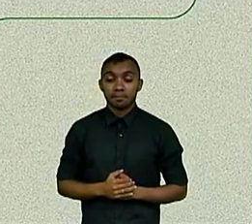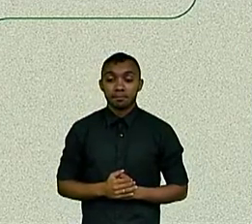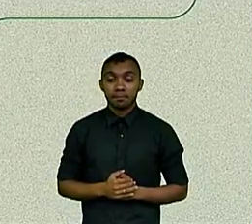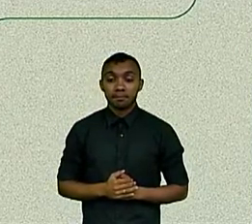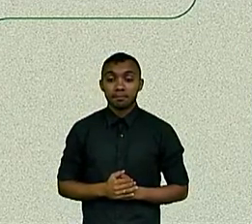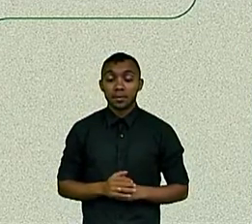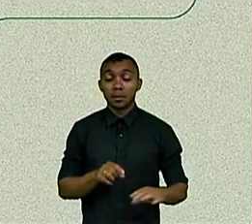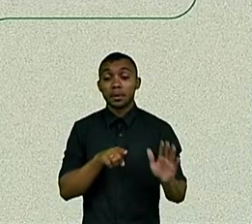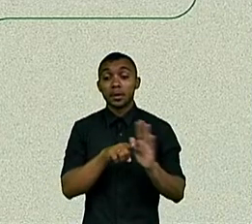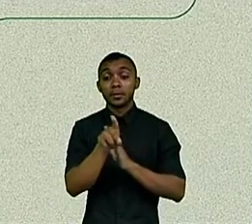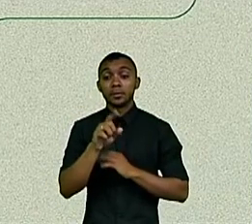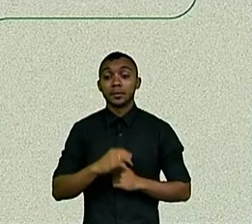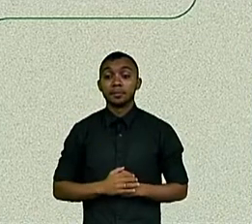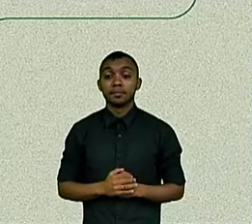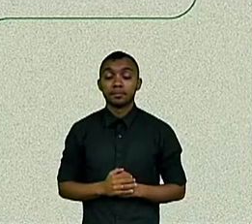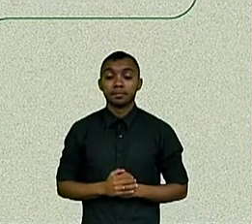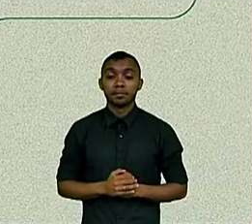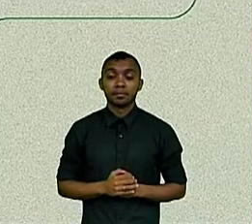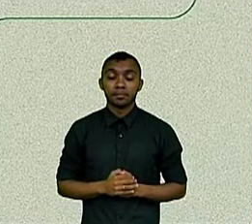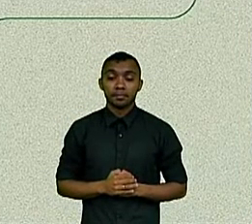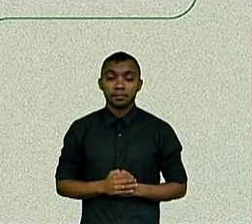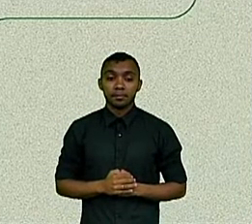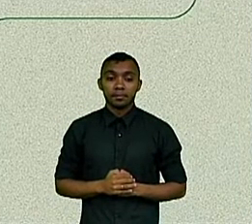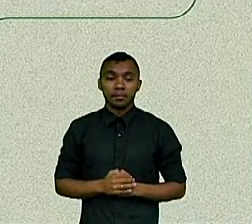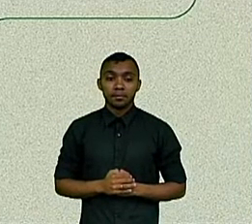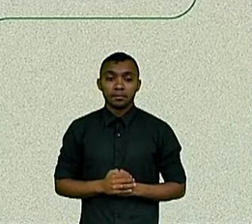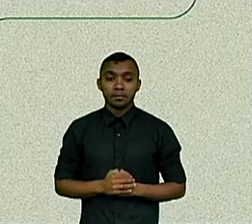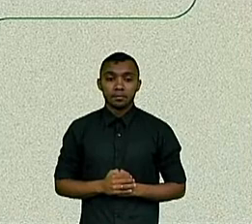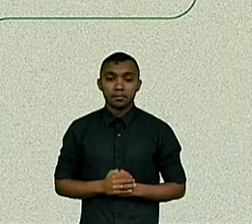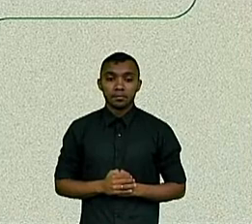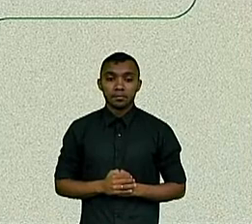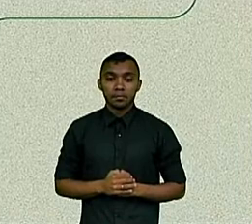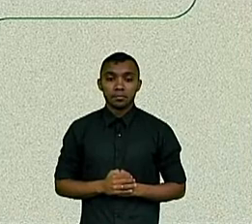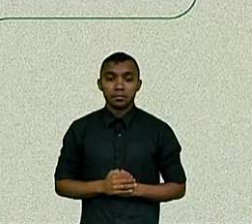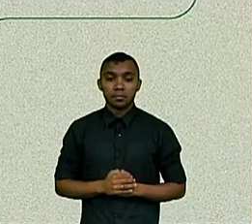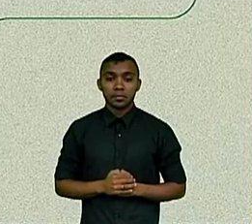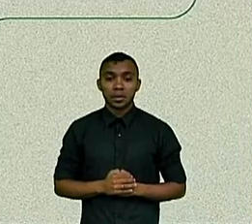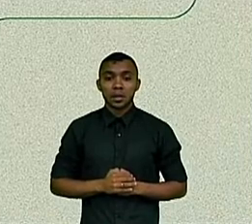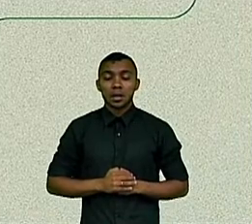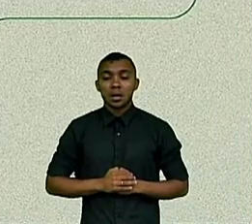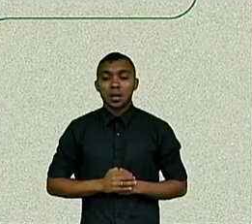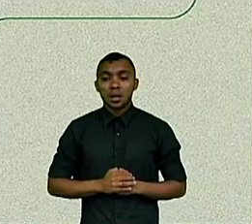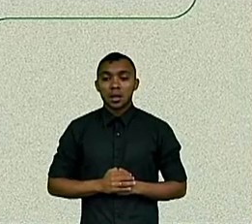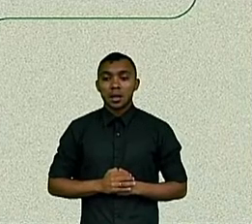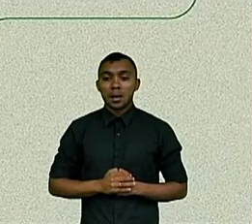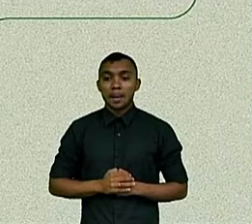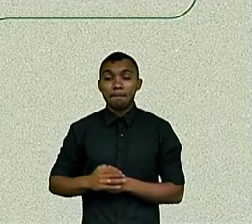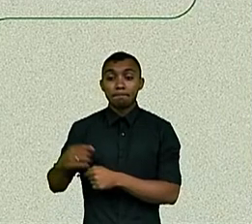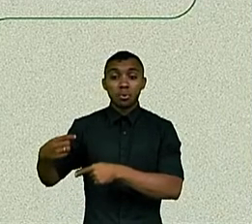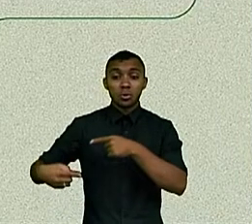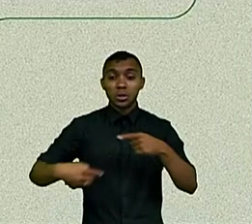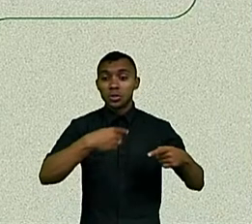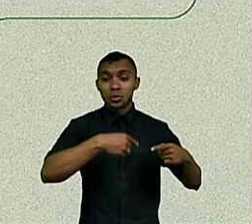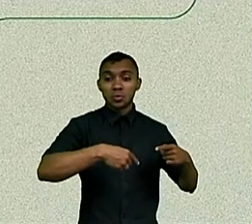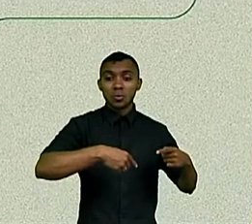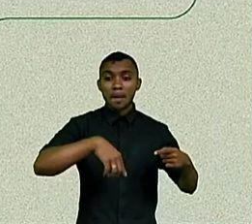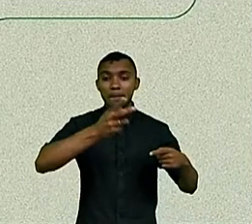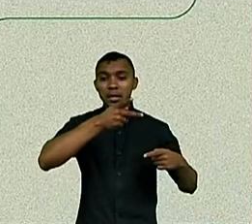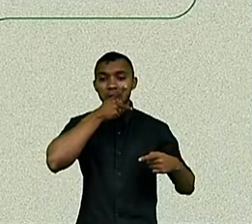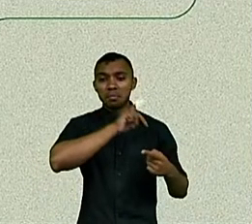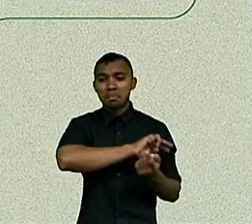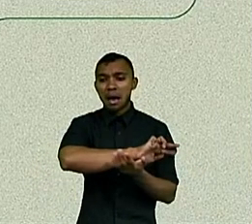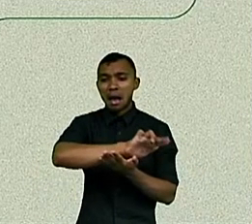o ato institucional tá que acabou com pluralismo político durante a ditadura militar